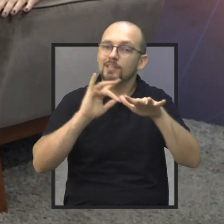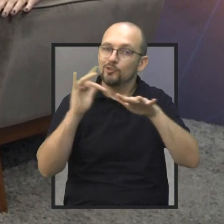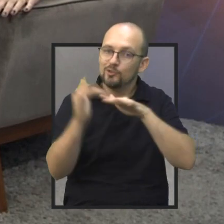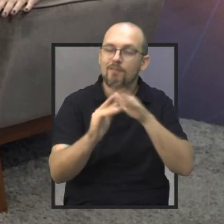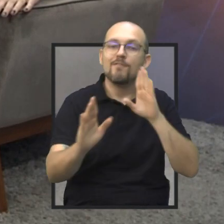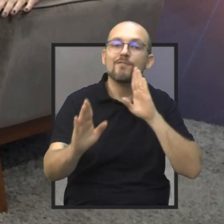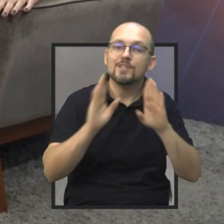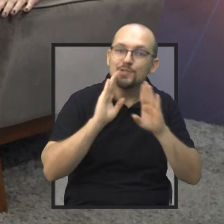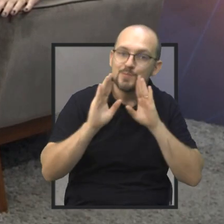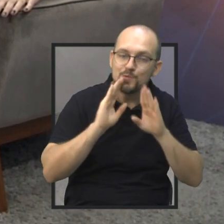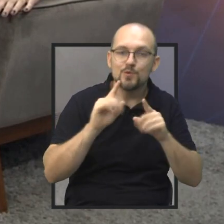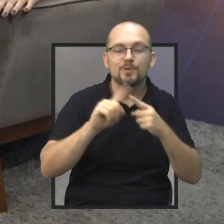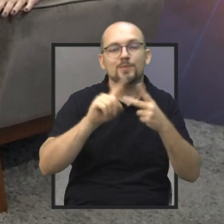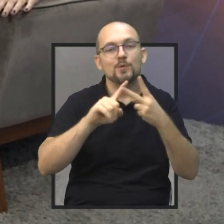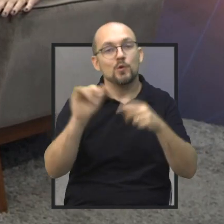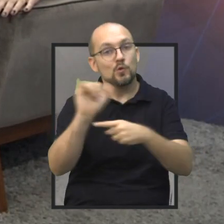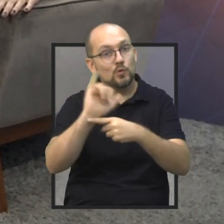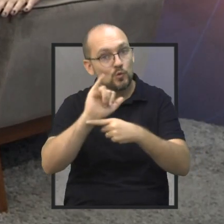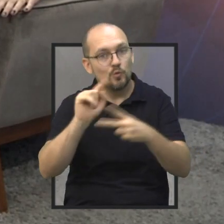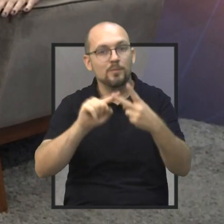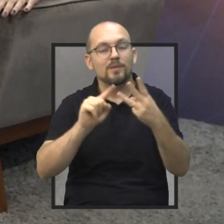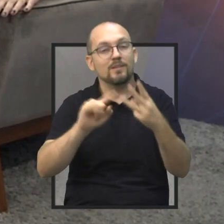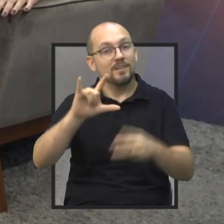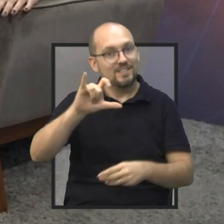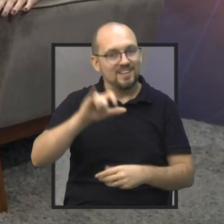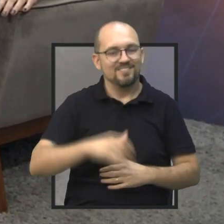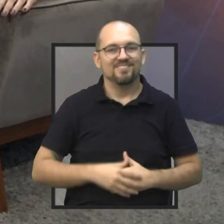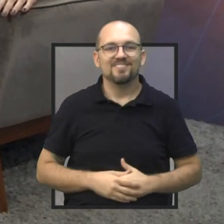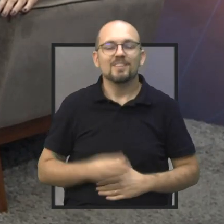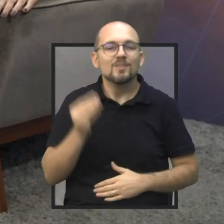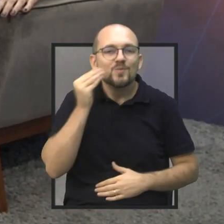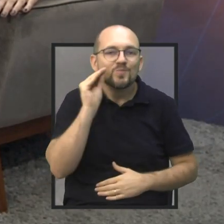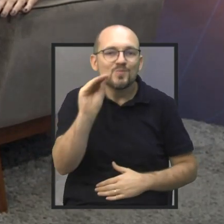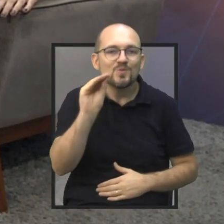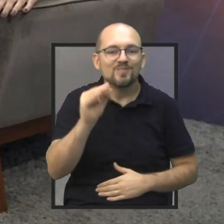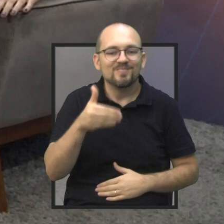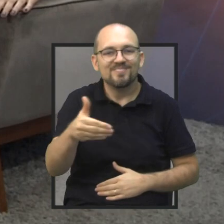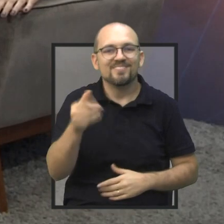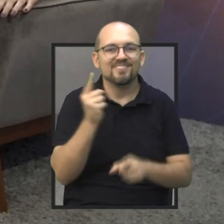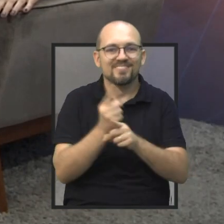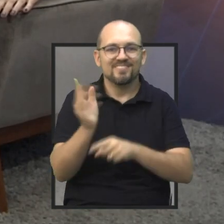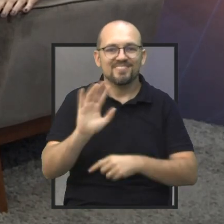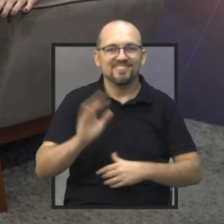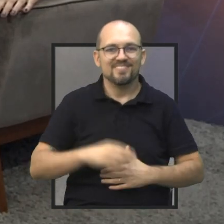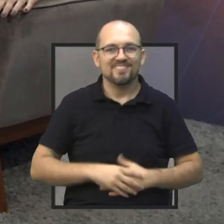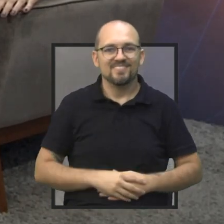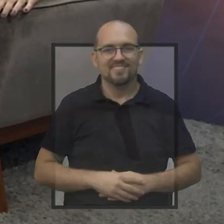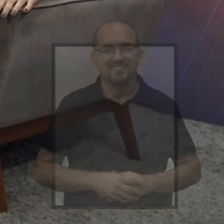sociais. A gente está no Facebook, no YouTube e também no Instagram. Um beijo e até mais.